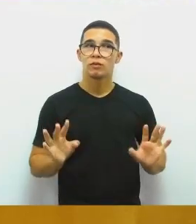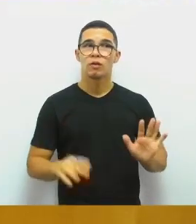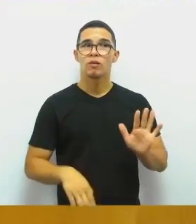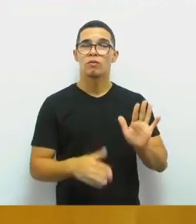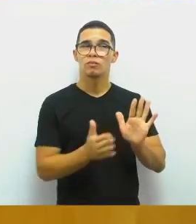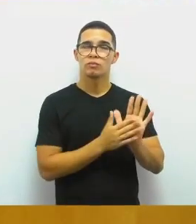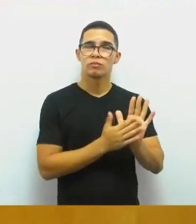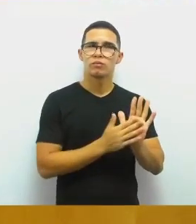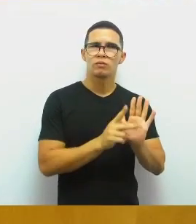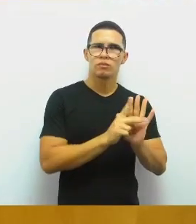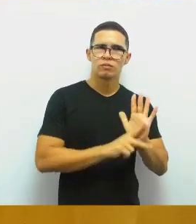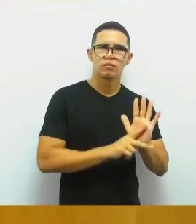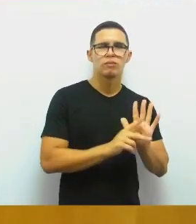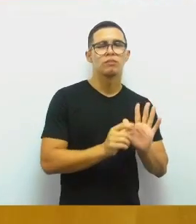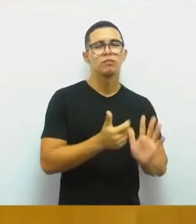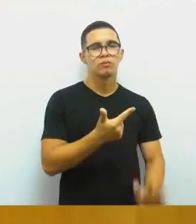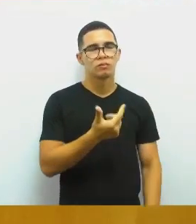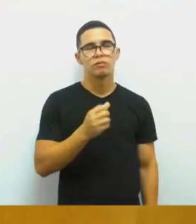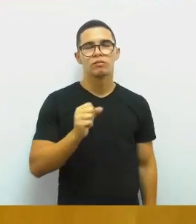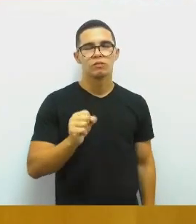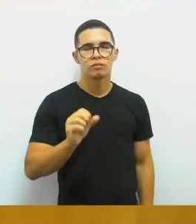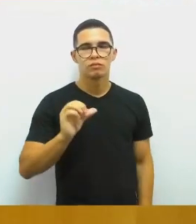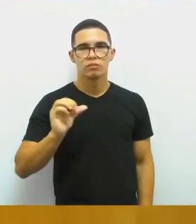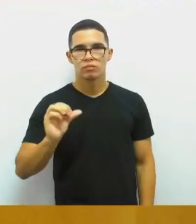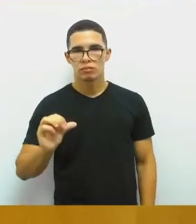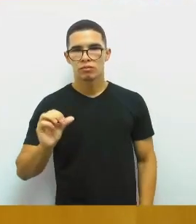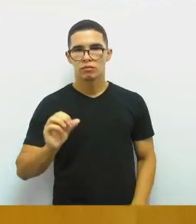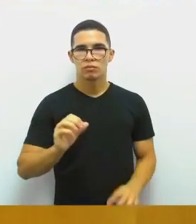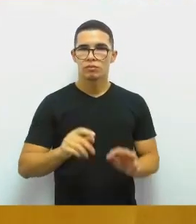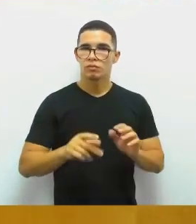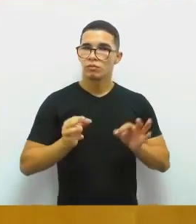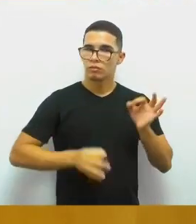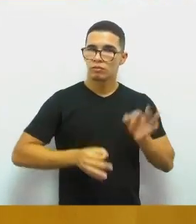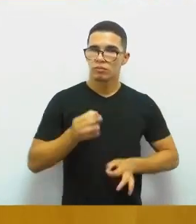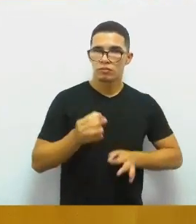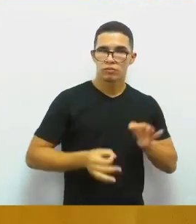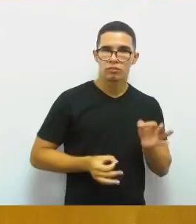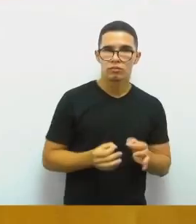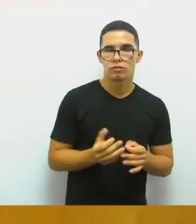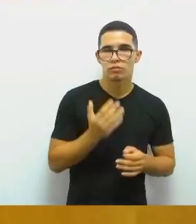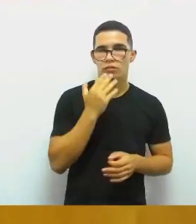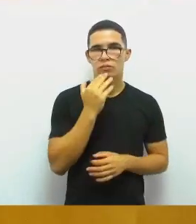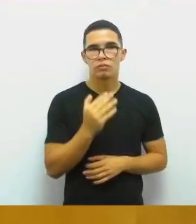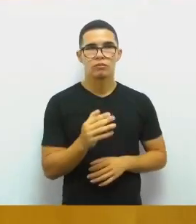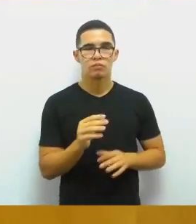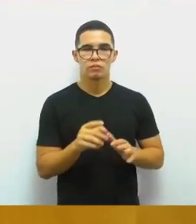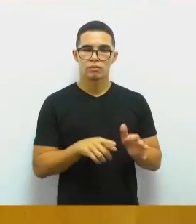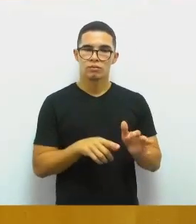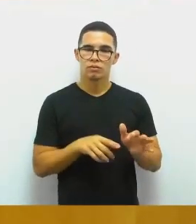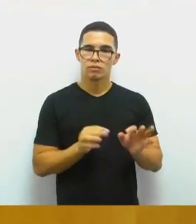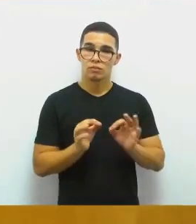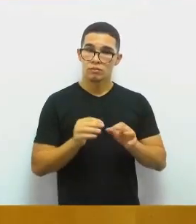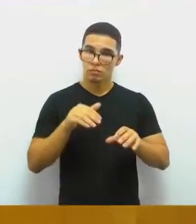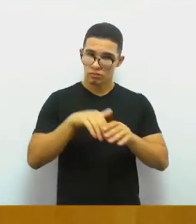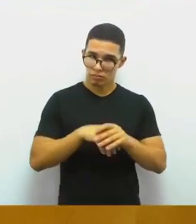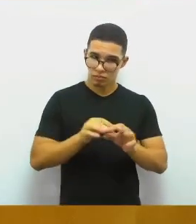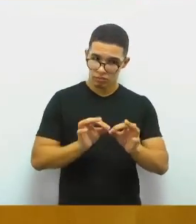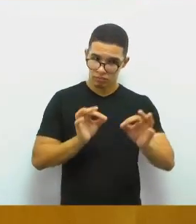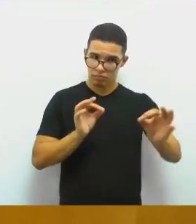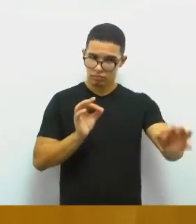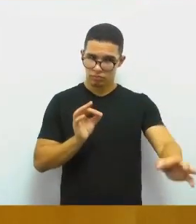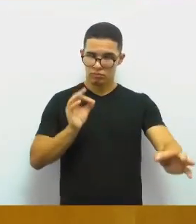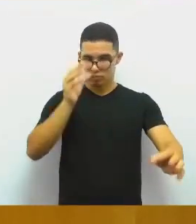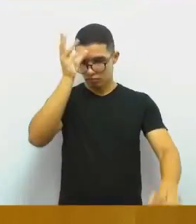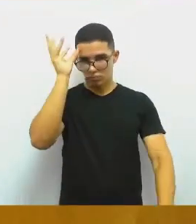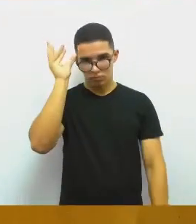parecer número 289 de 2024 da Comissão de Justiça, que recebeu o pedido de vista do vereador Chapinha. A